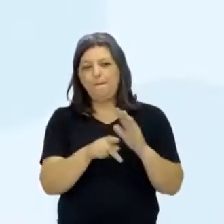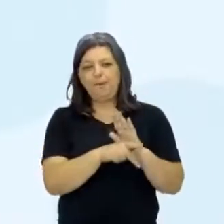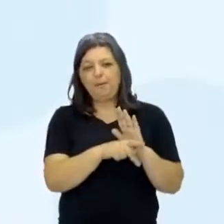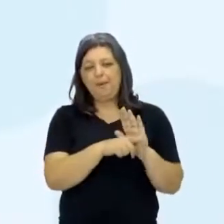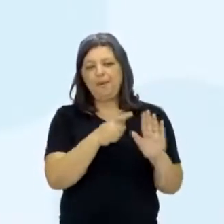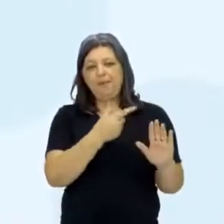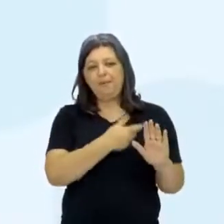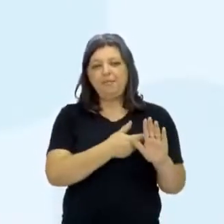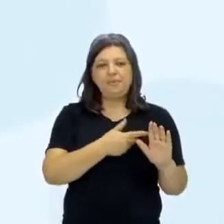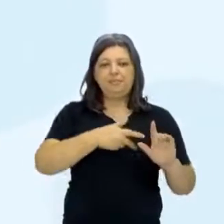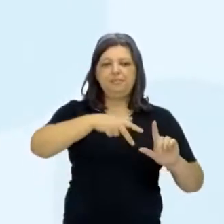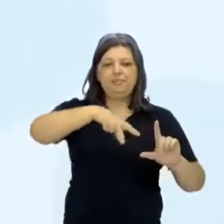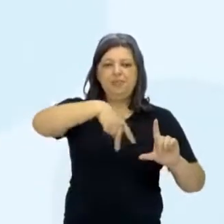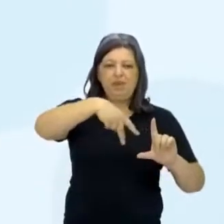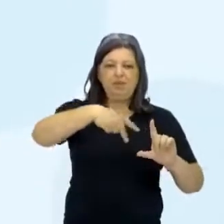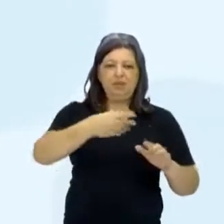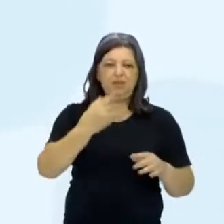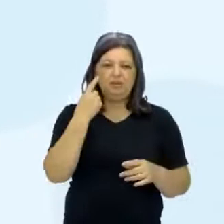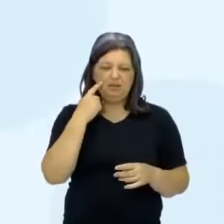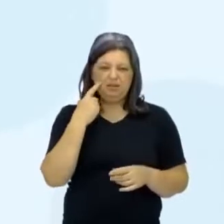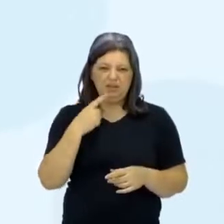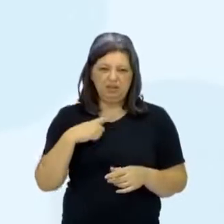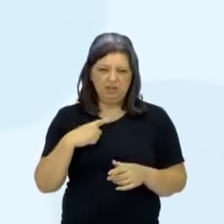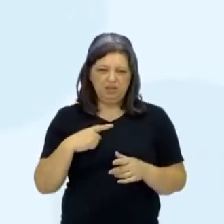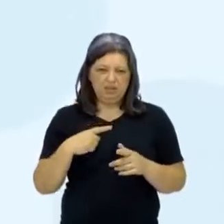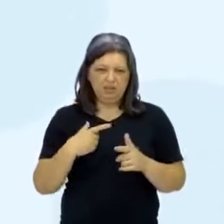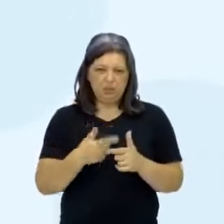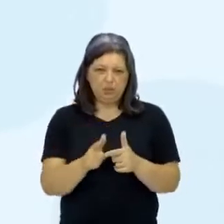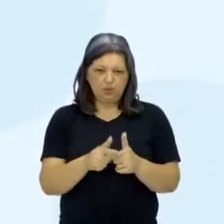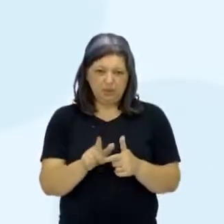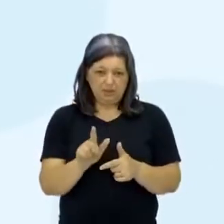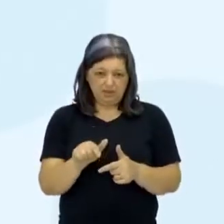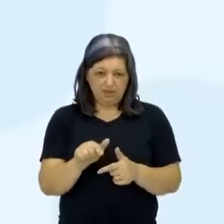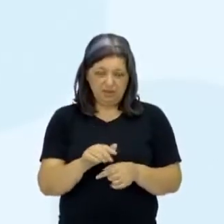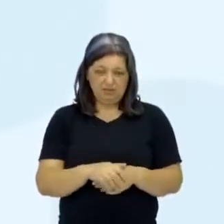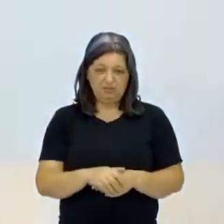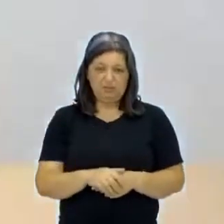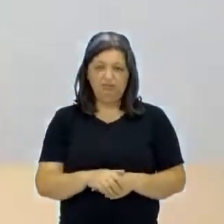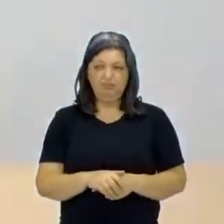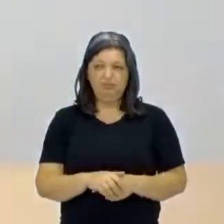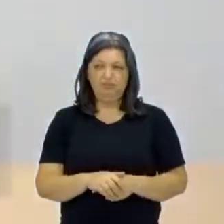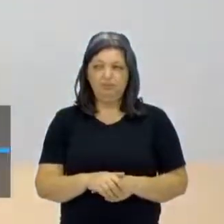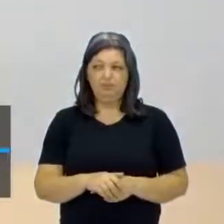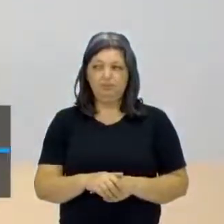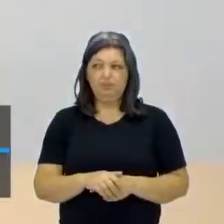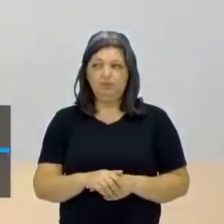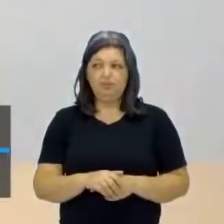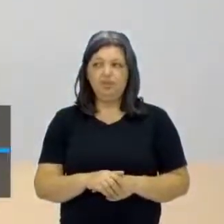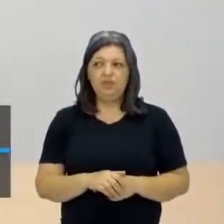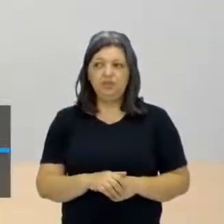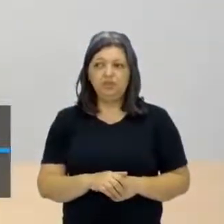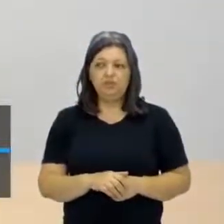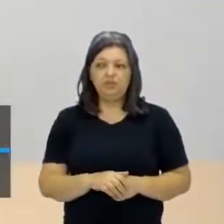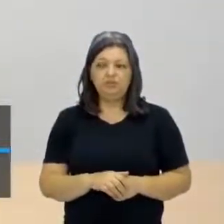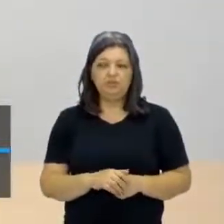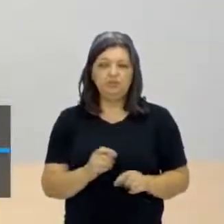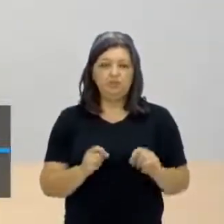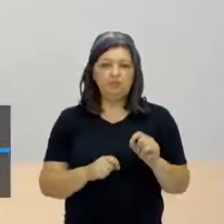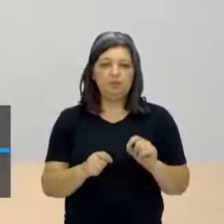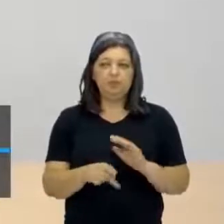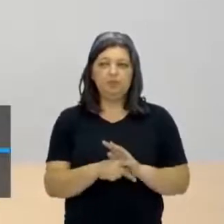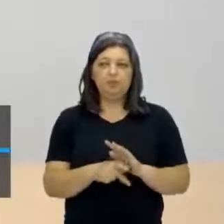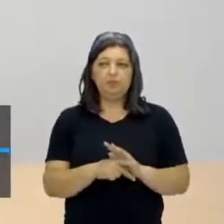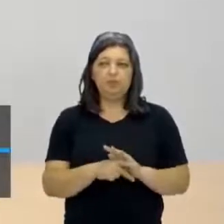desta imagem poderia representar um problema? Pode ser assim, Mauro, se fazer o cara fazendo assim, ó, que eles fazem esse movimento, né? Os alunos, eles fazem aquele meme,